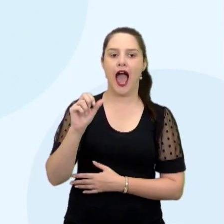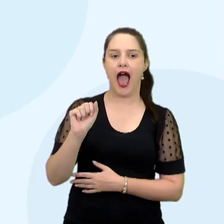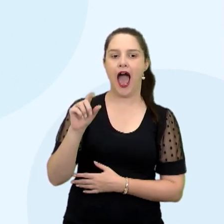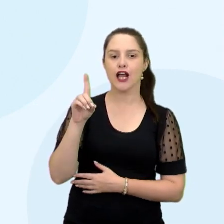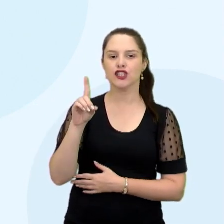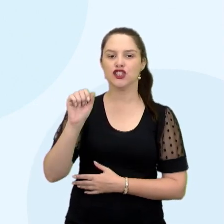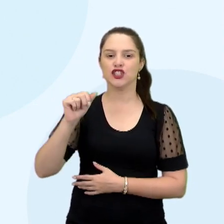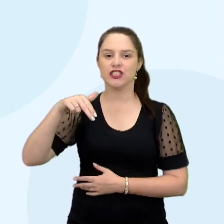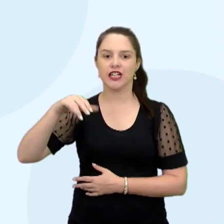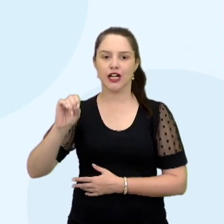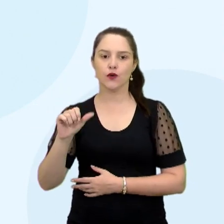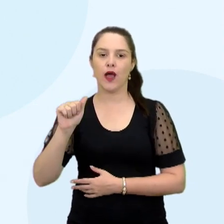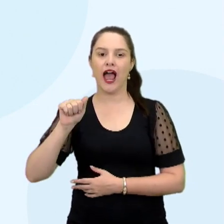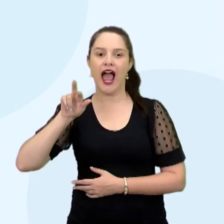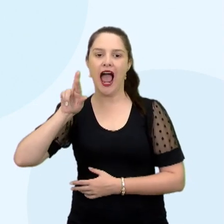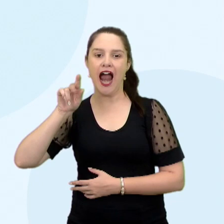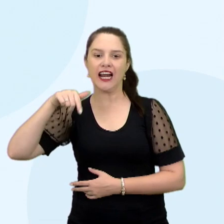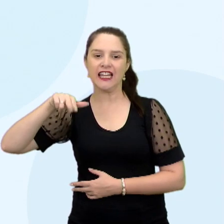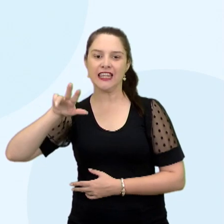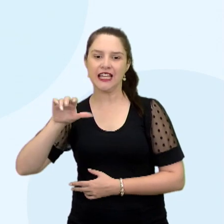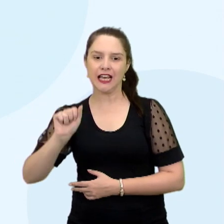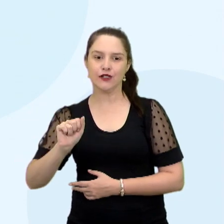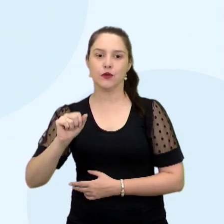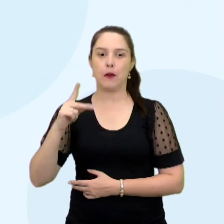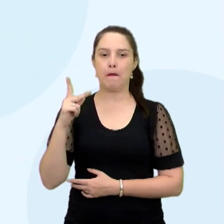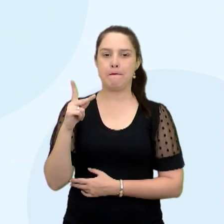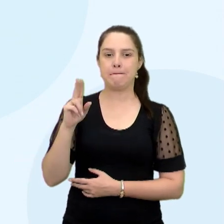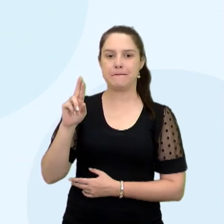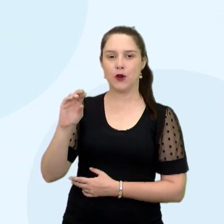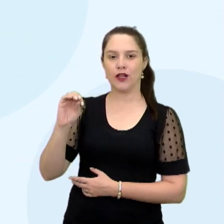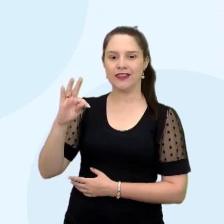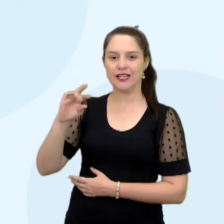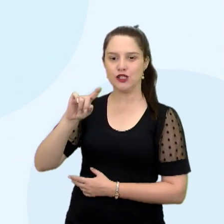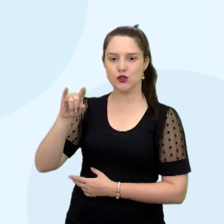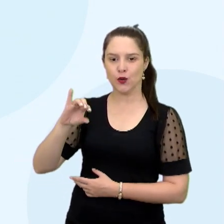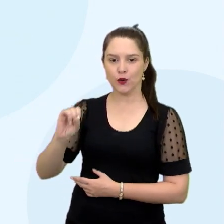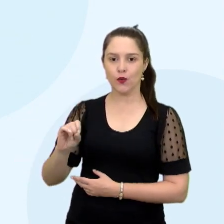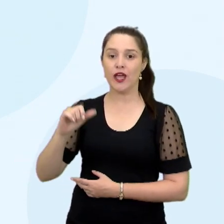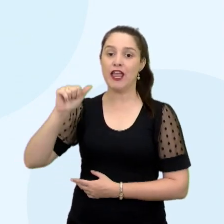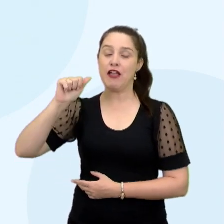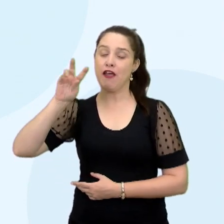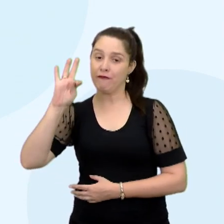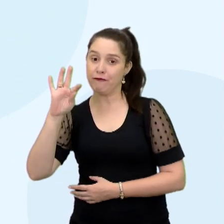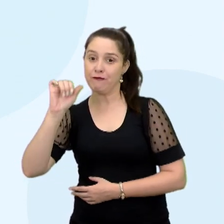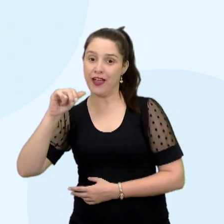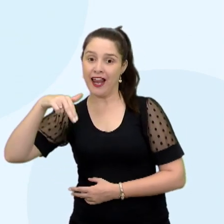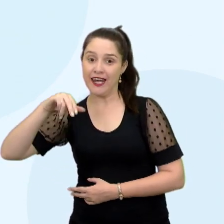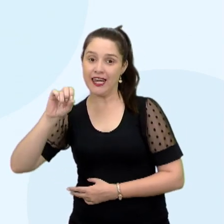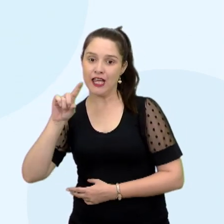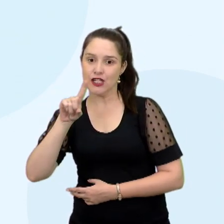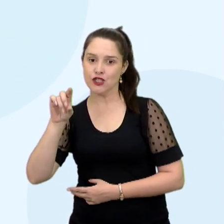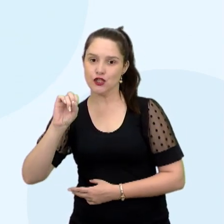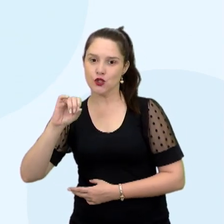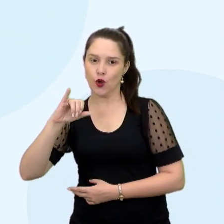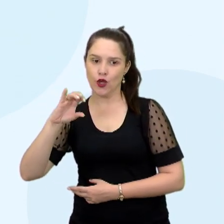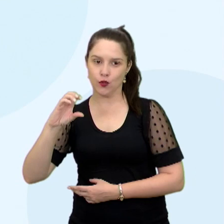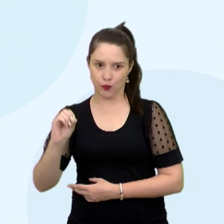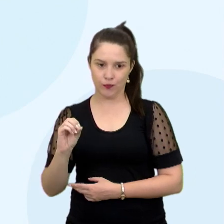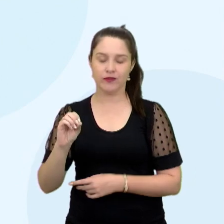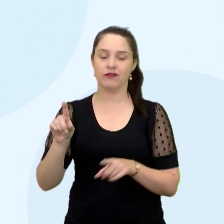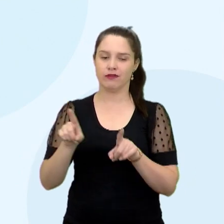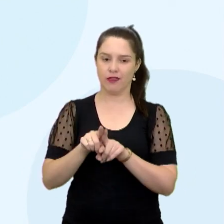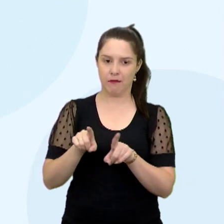o proterozoico e o fanerozoico. Com exceção do adiano, todos os éons são divididos em